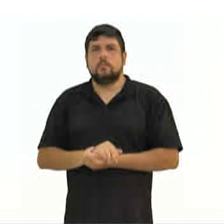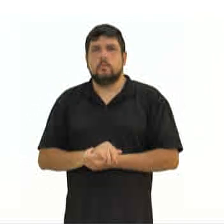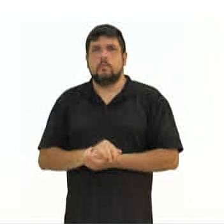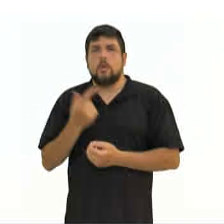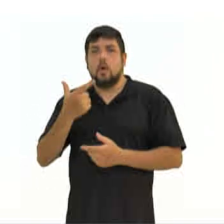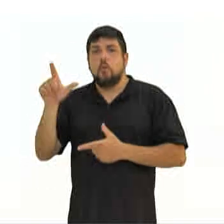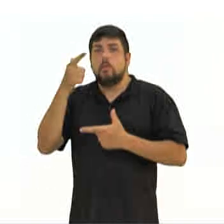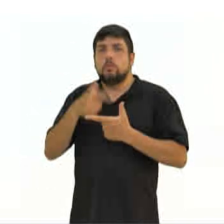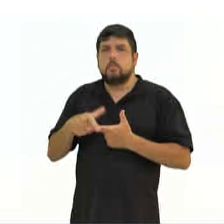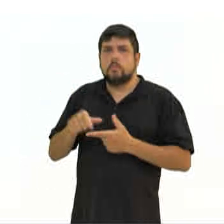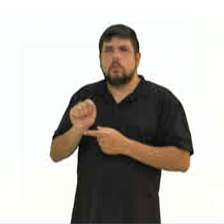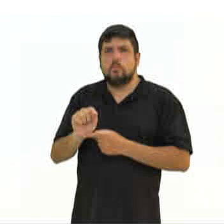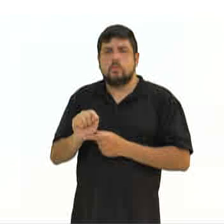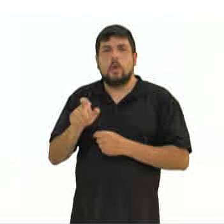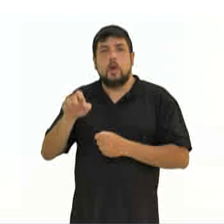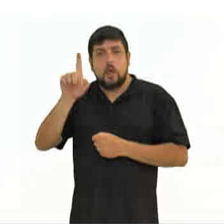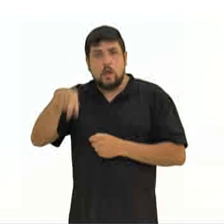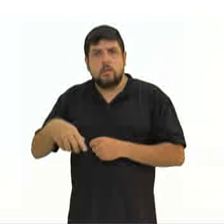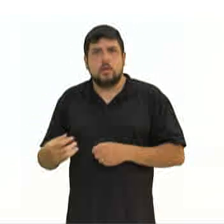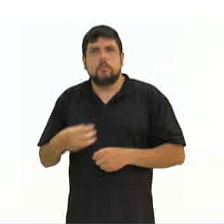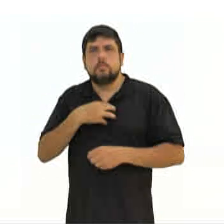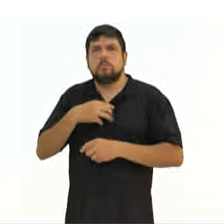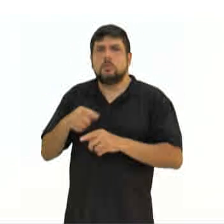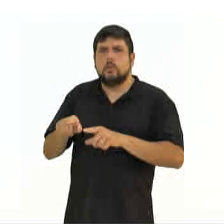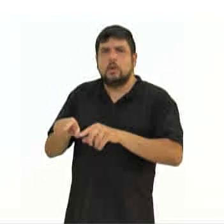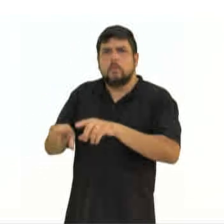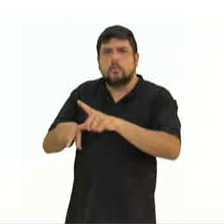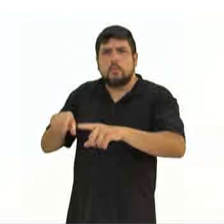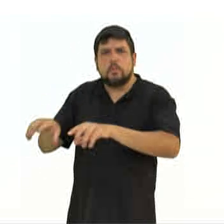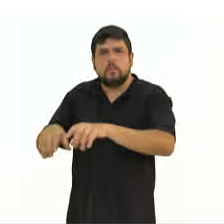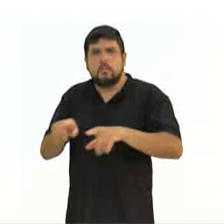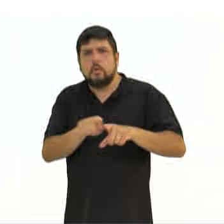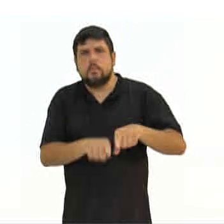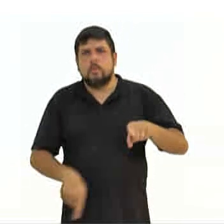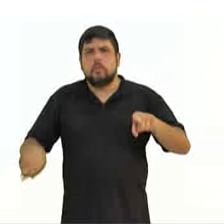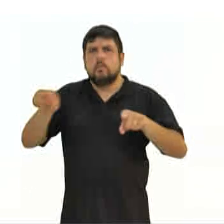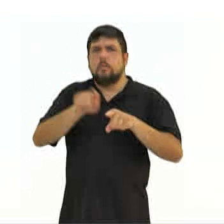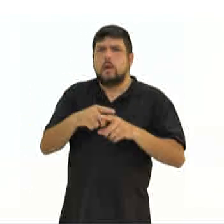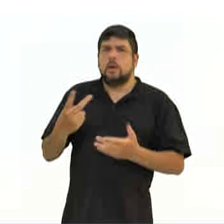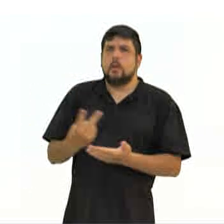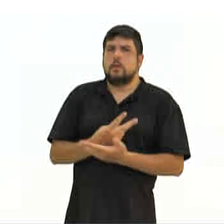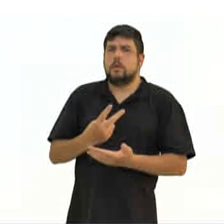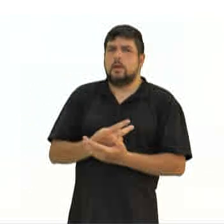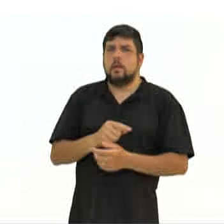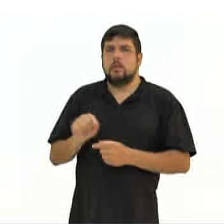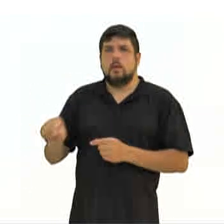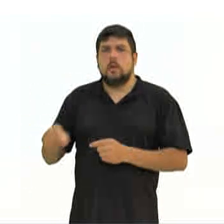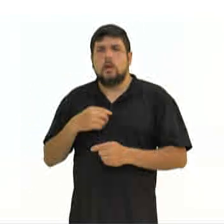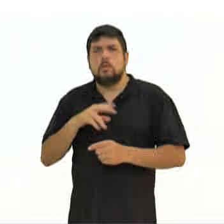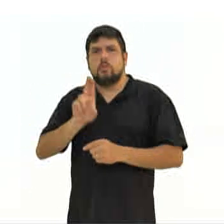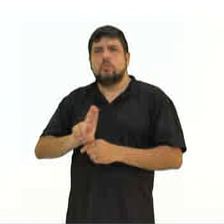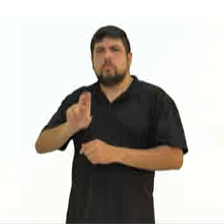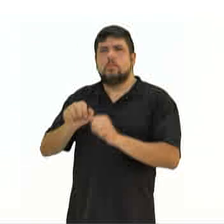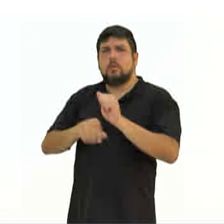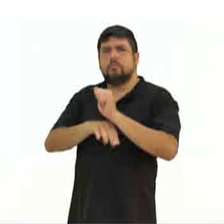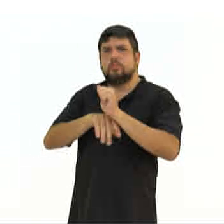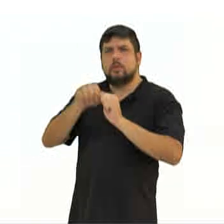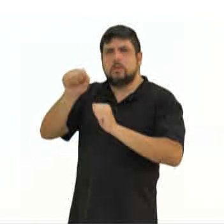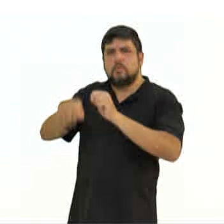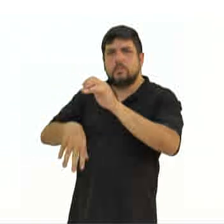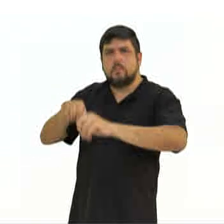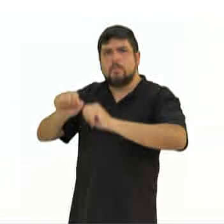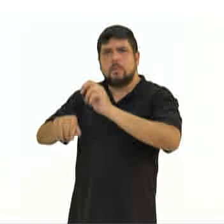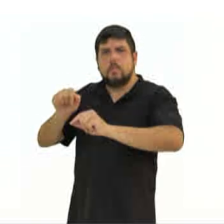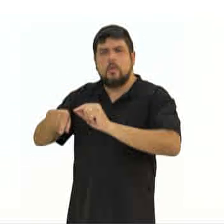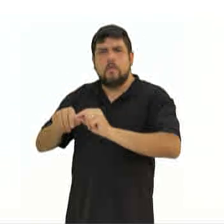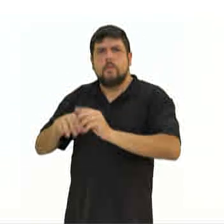reside nas práticas inadequadas de reciclagem artesanal desses equipamentos, que se utilizam de soluções ácidas com potencial de